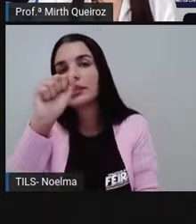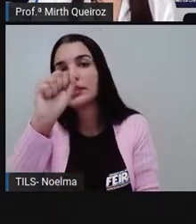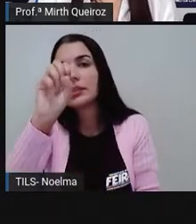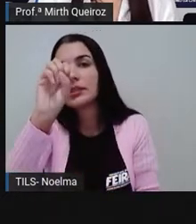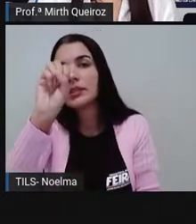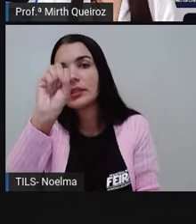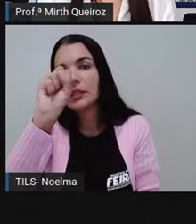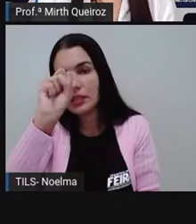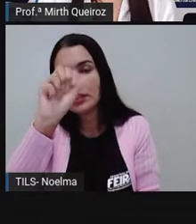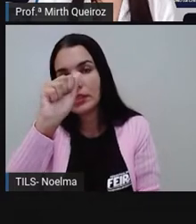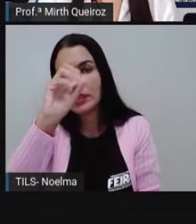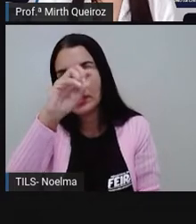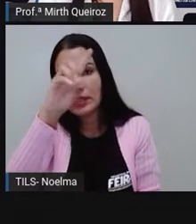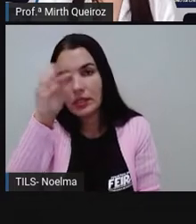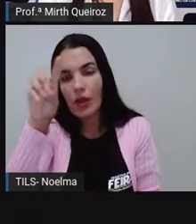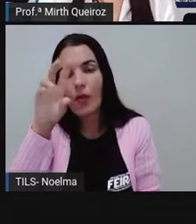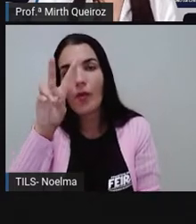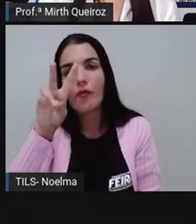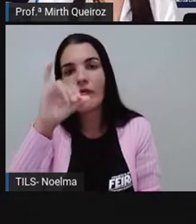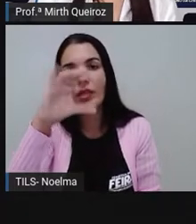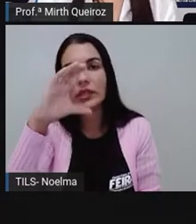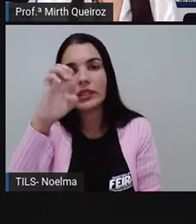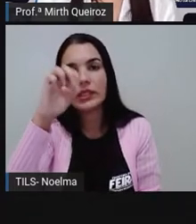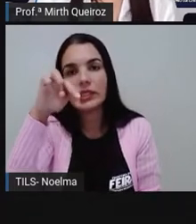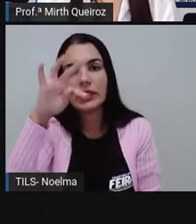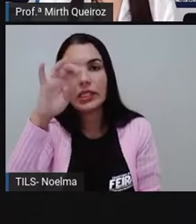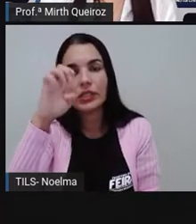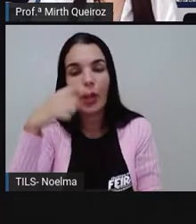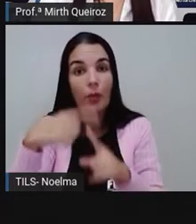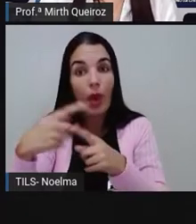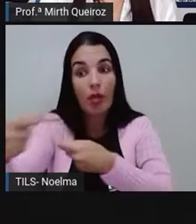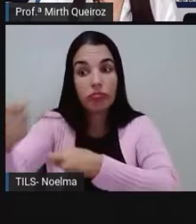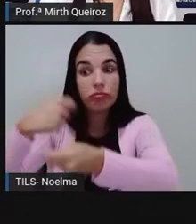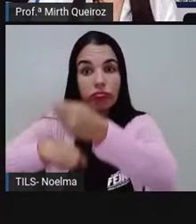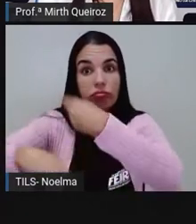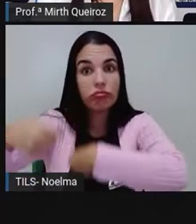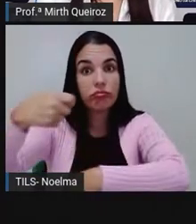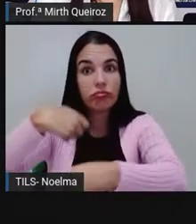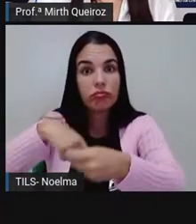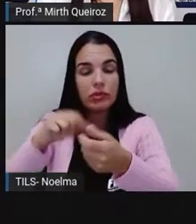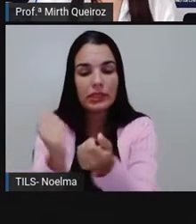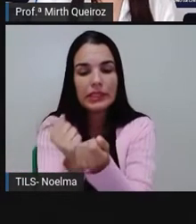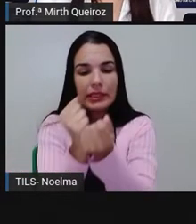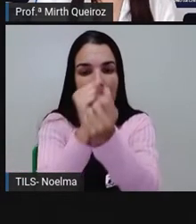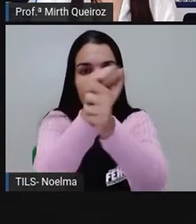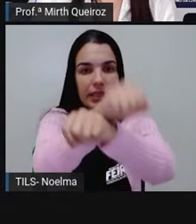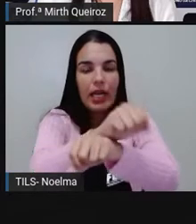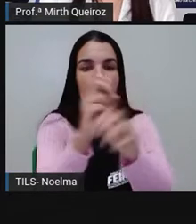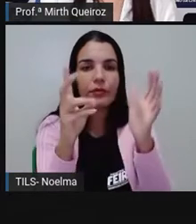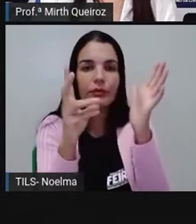é devido à comercialização de escravos indígenas, né?